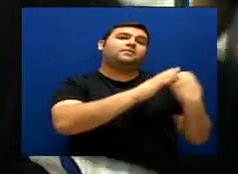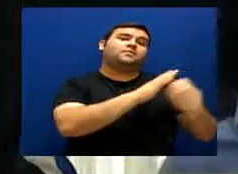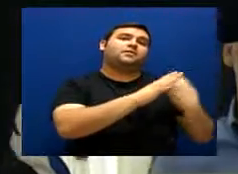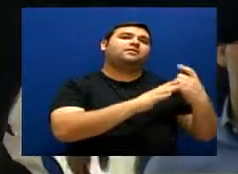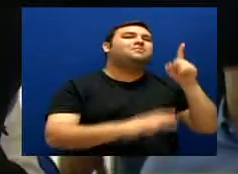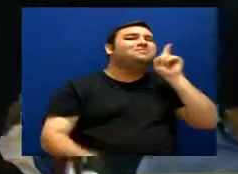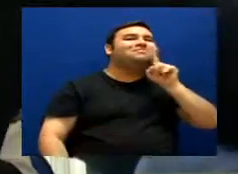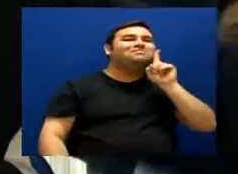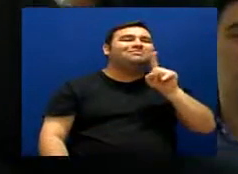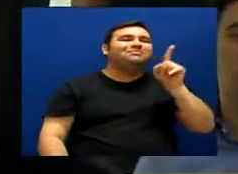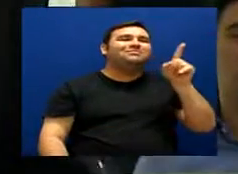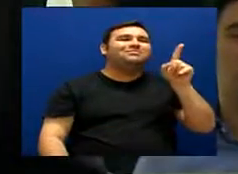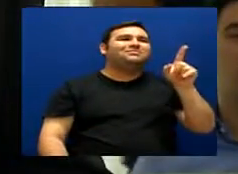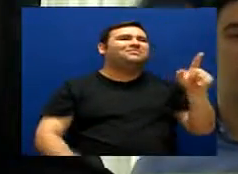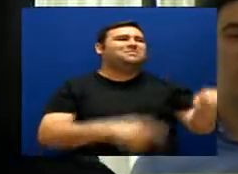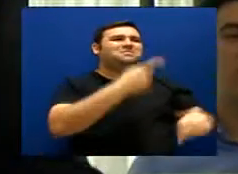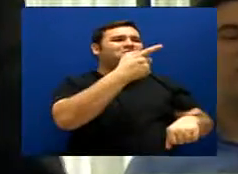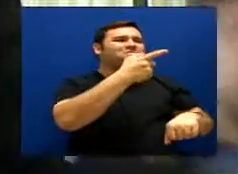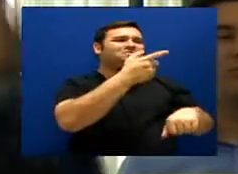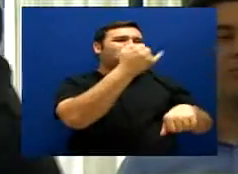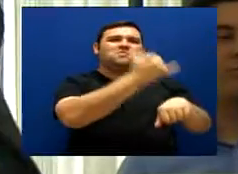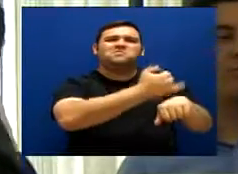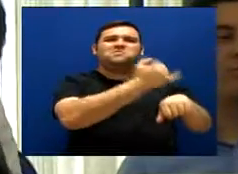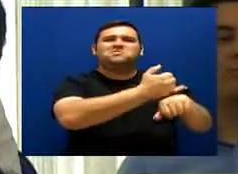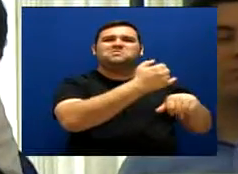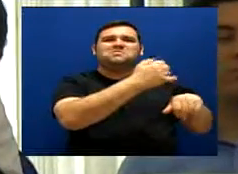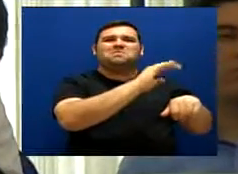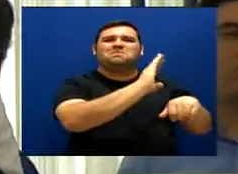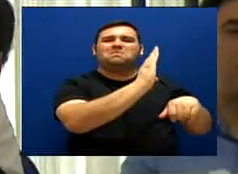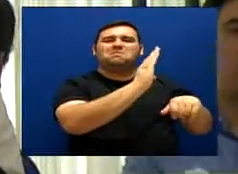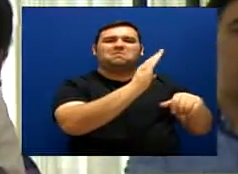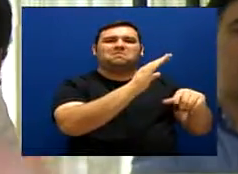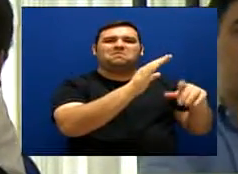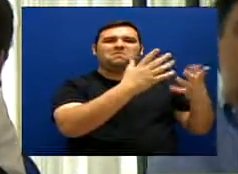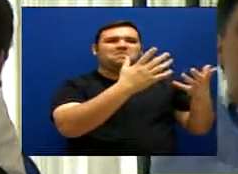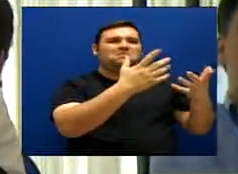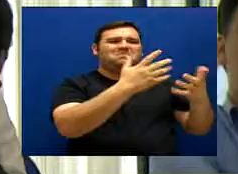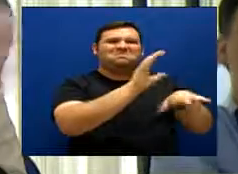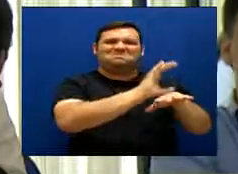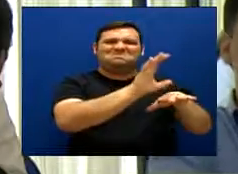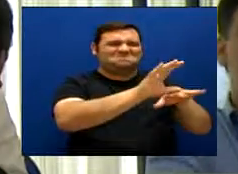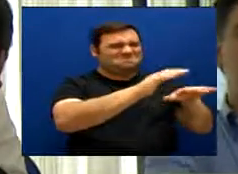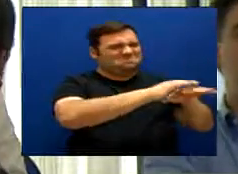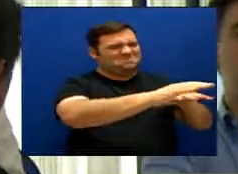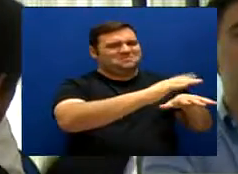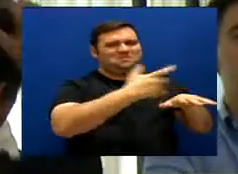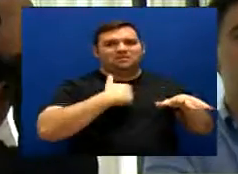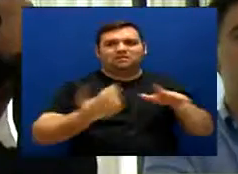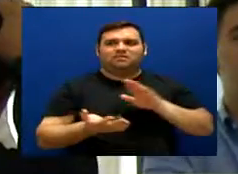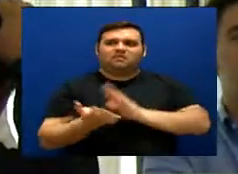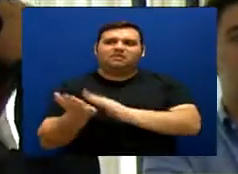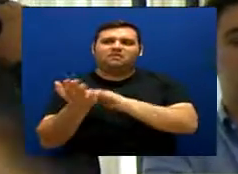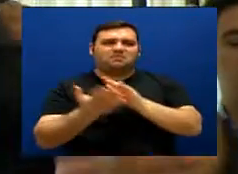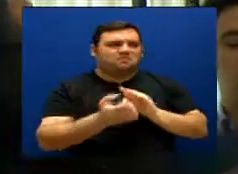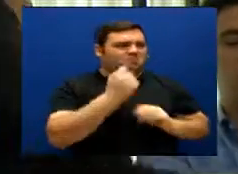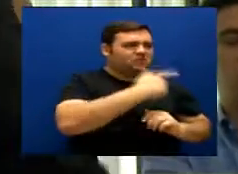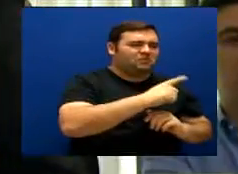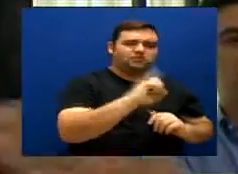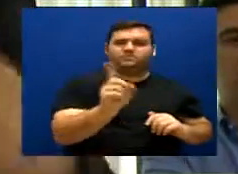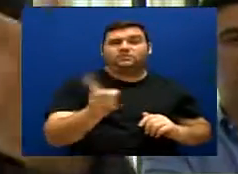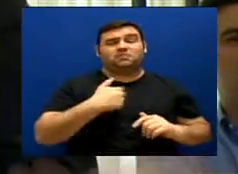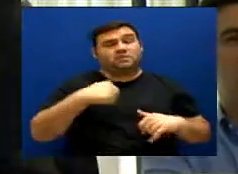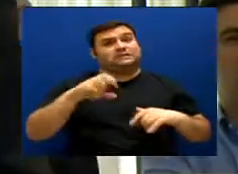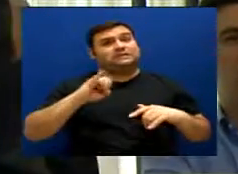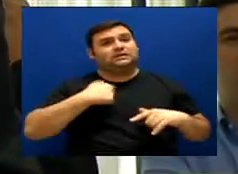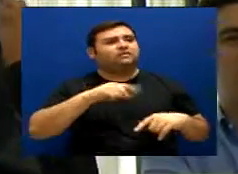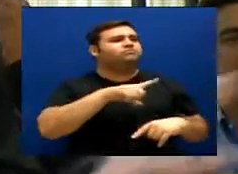americana, puro concreto. Não quero fazer críticas nem elogiar um estilo ou outro, mas eu, particularmente, como cidadão,